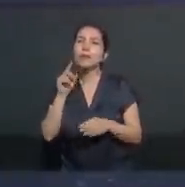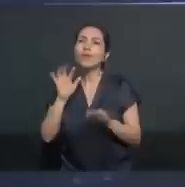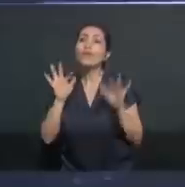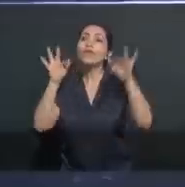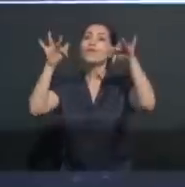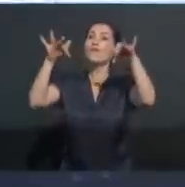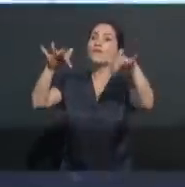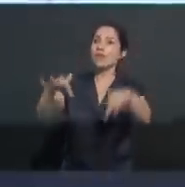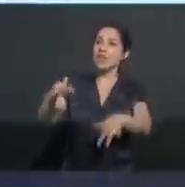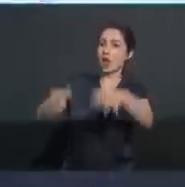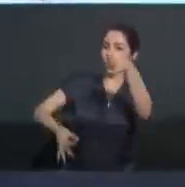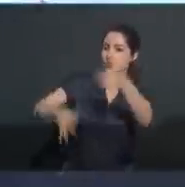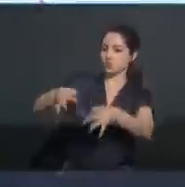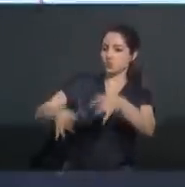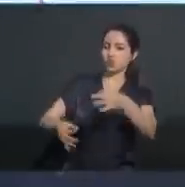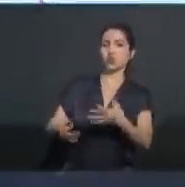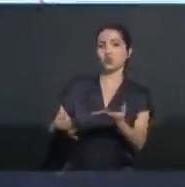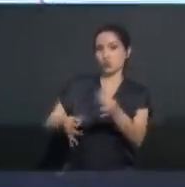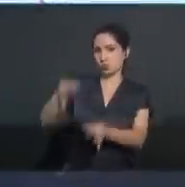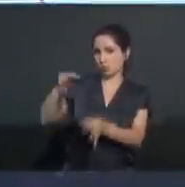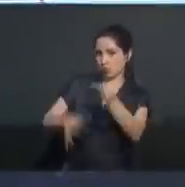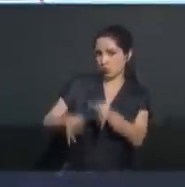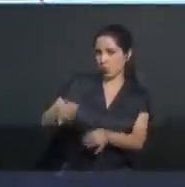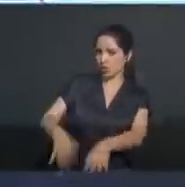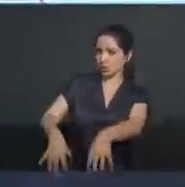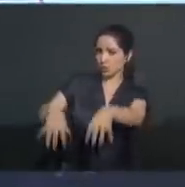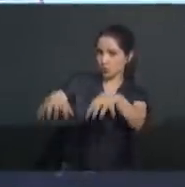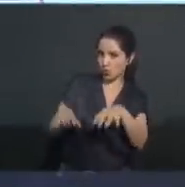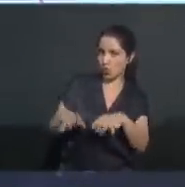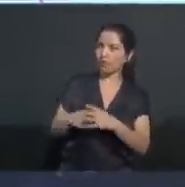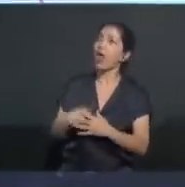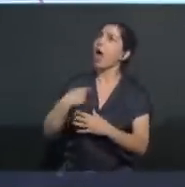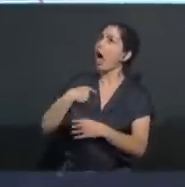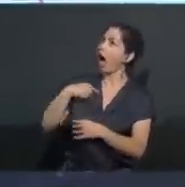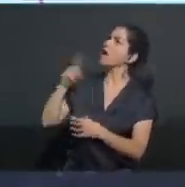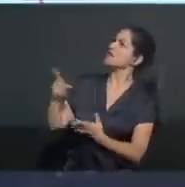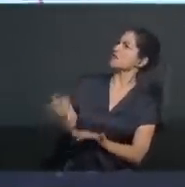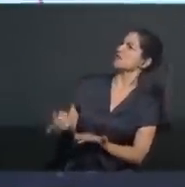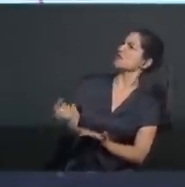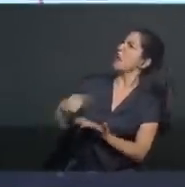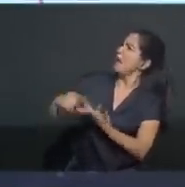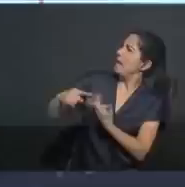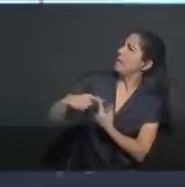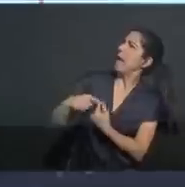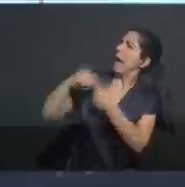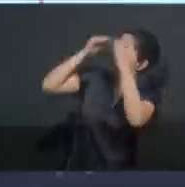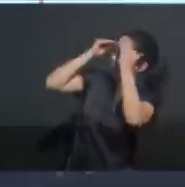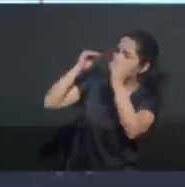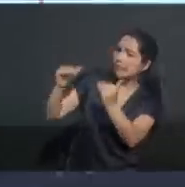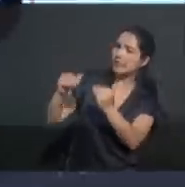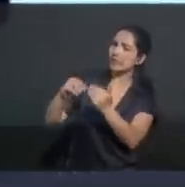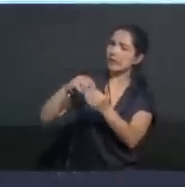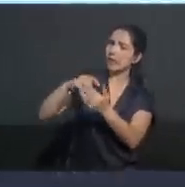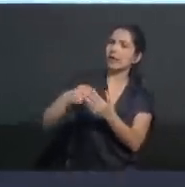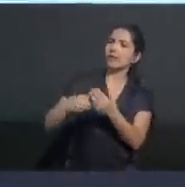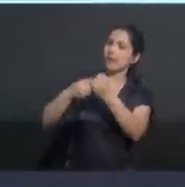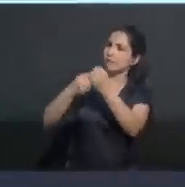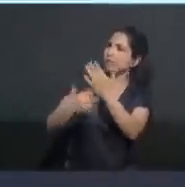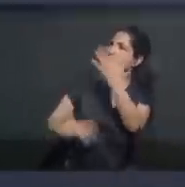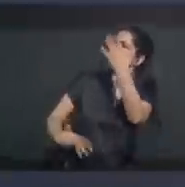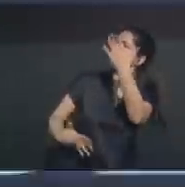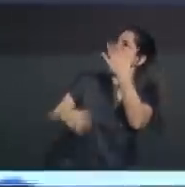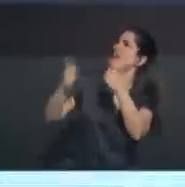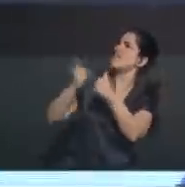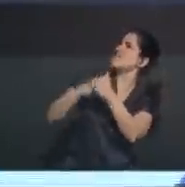estou chegando aqui, mas estou indignado, tá? Que eu vou falar para o Senhor, fiz tudo que o Senhor mandou lá. Está aqui a lista do que o Senhor está me devendo,